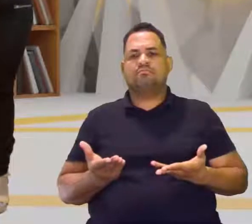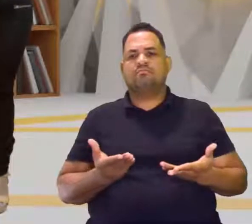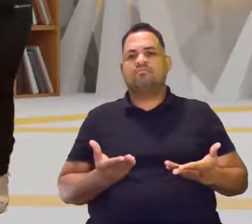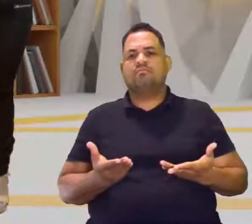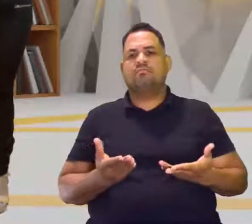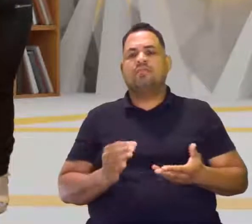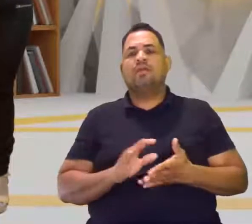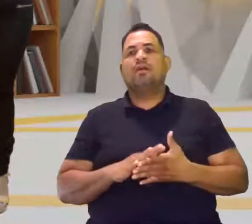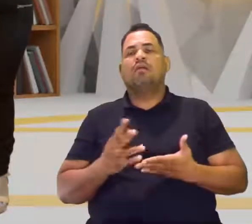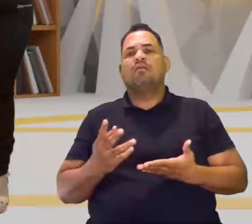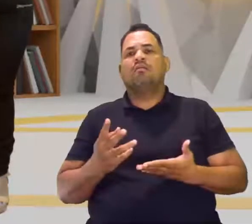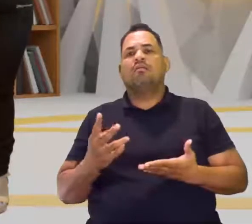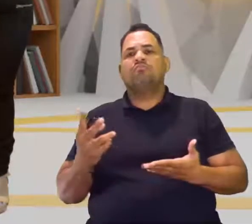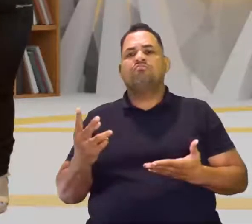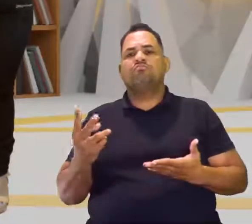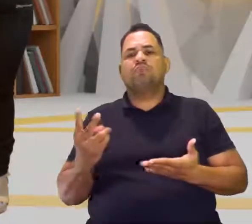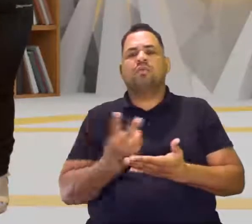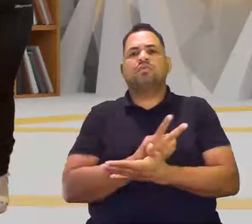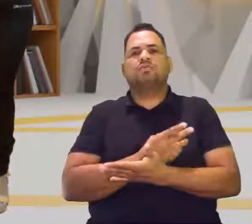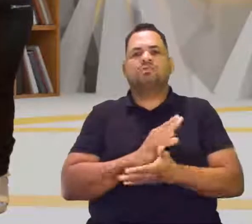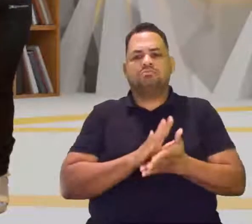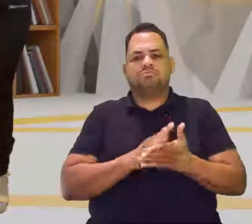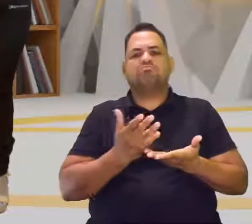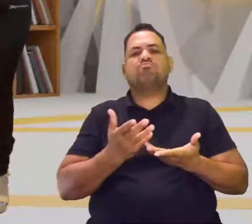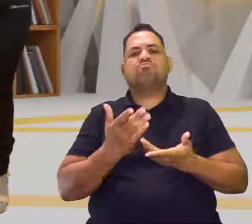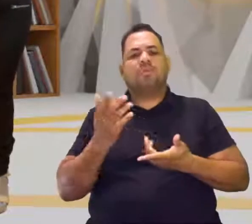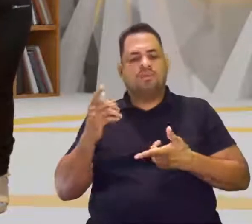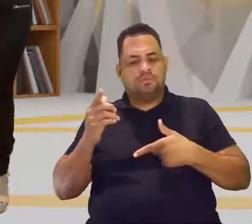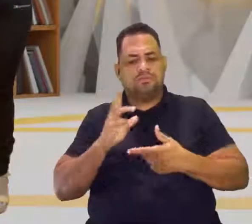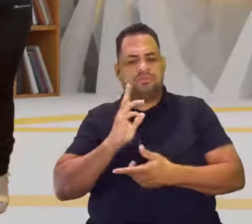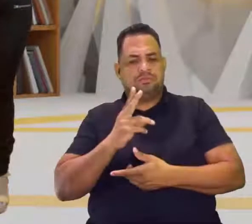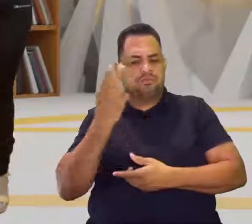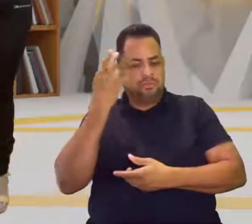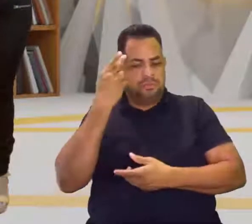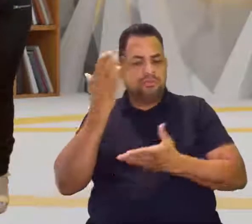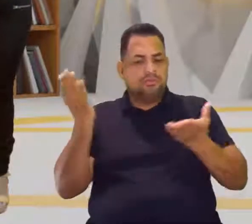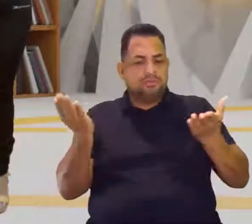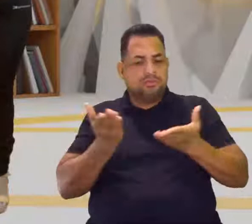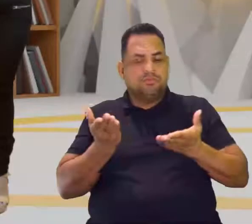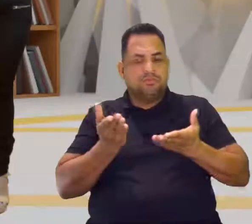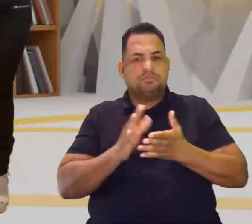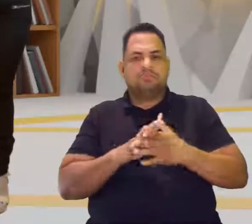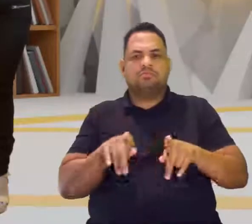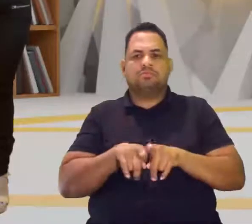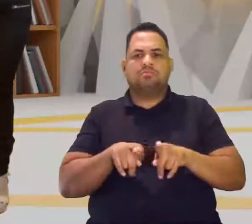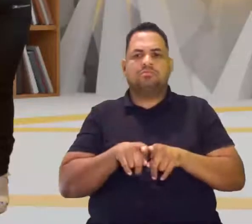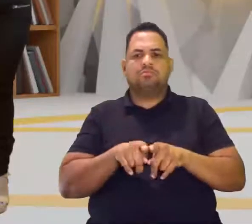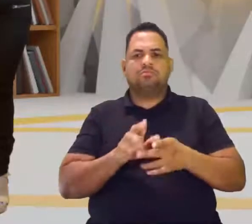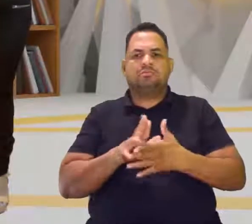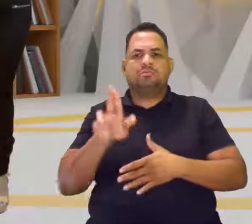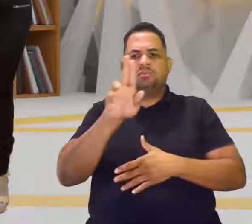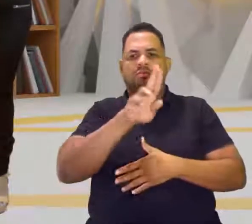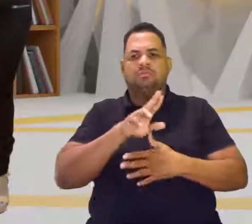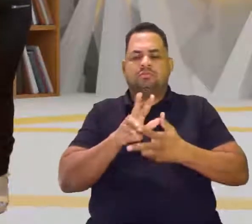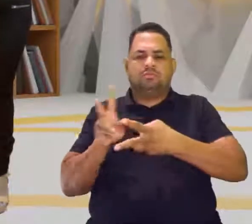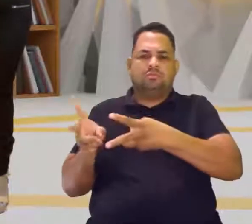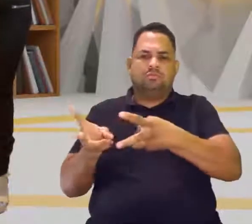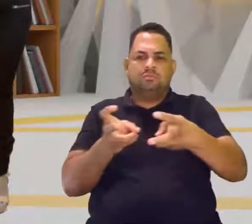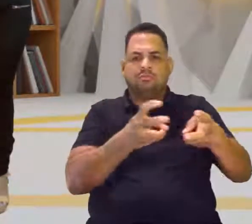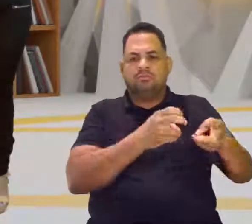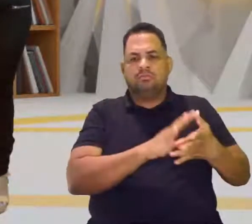algo que a gente vem ainda reproduzida tava de hoje então Sinópolis fenótipos foram utilizados para